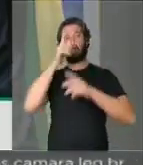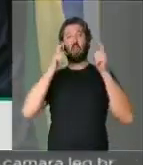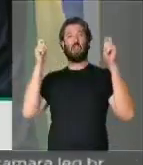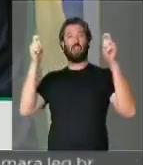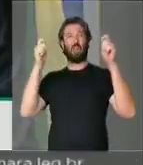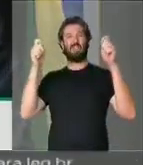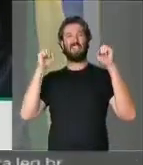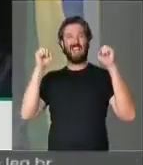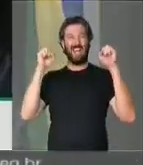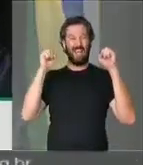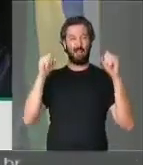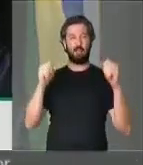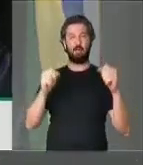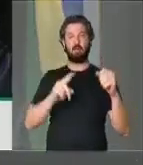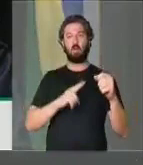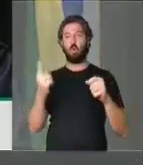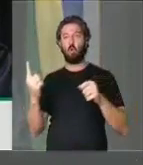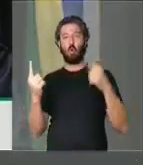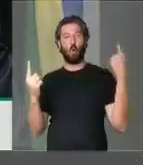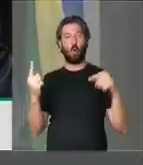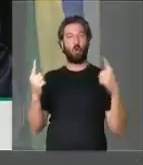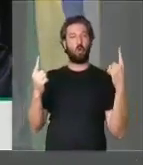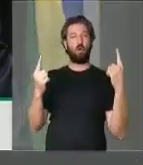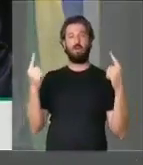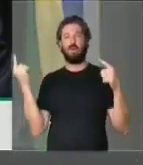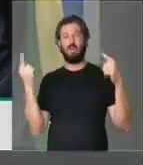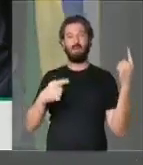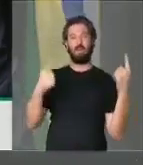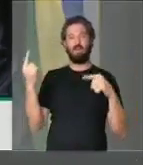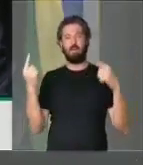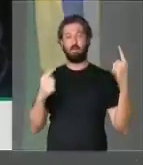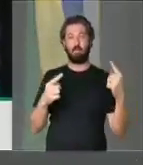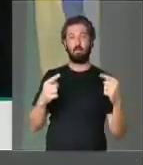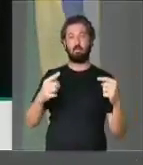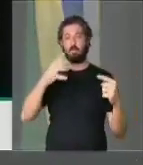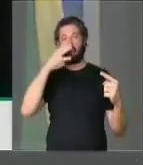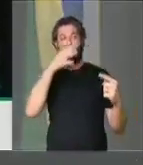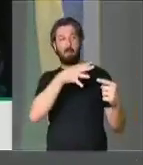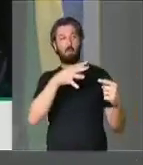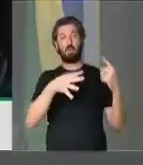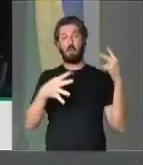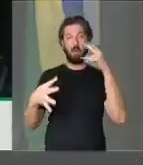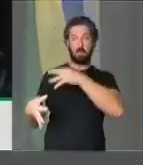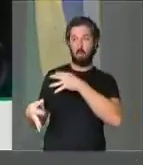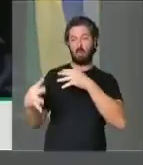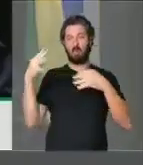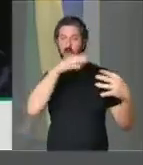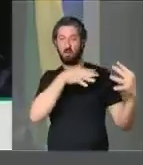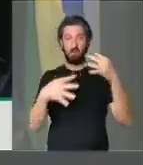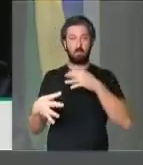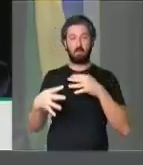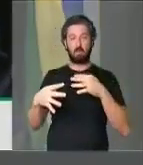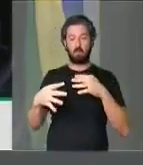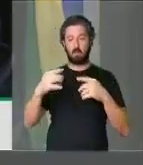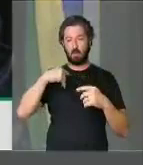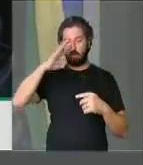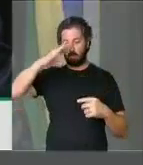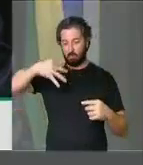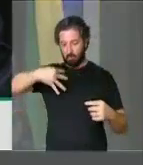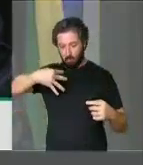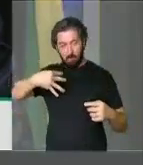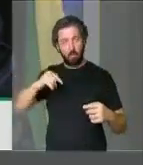torcida, um debate de um lado contra o outro, um debate de apontar o erro do vizinho, mas não olhar para a própria